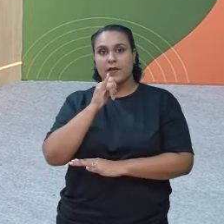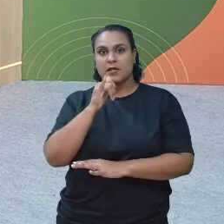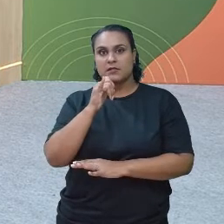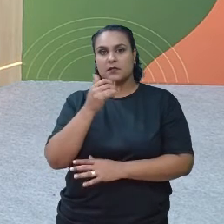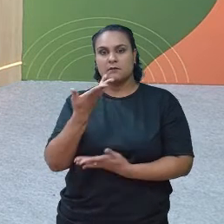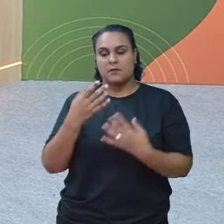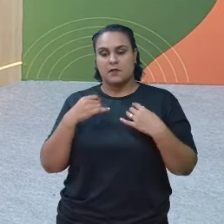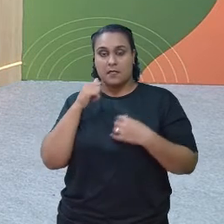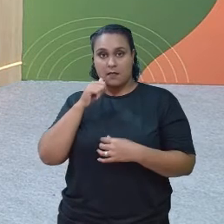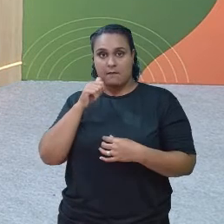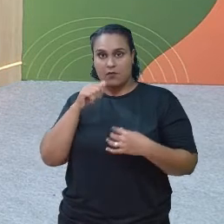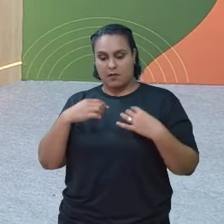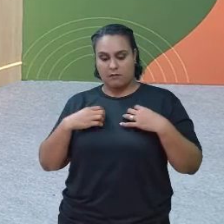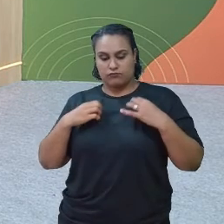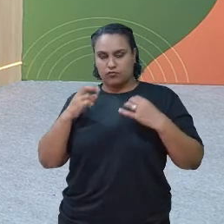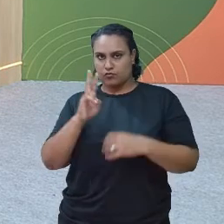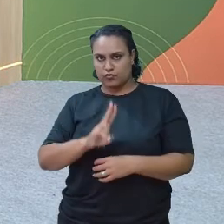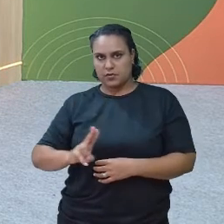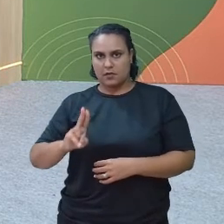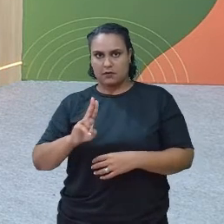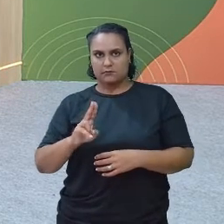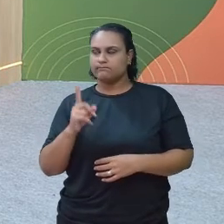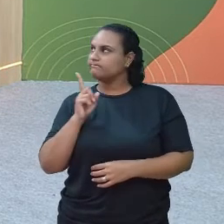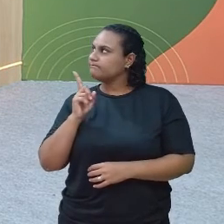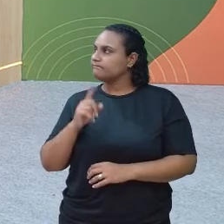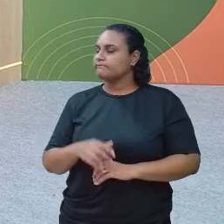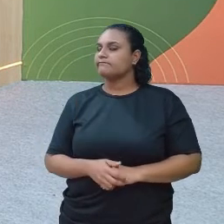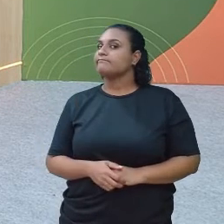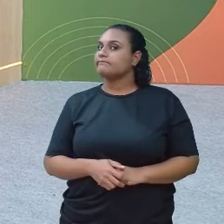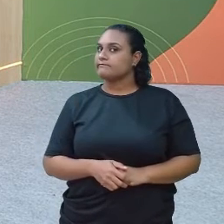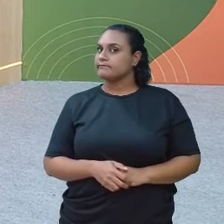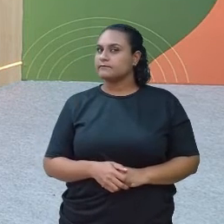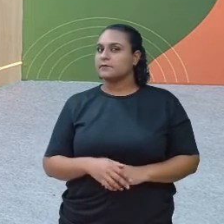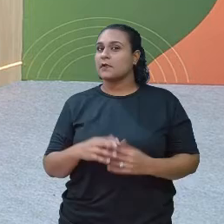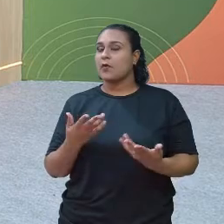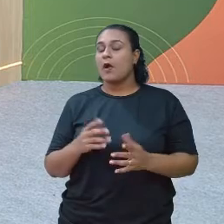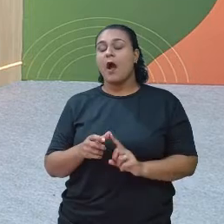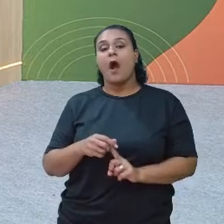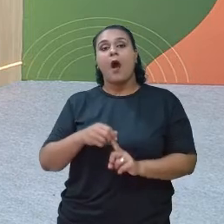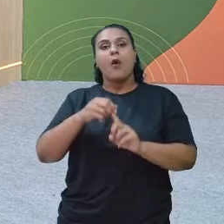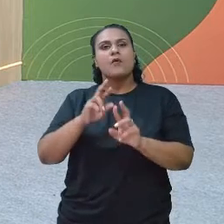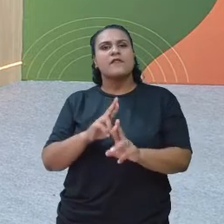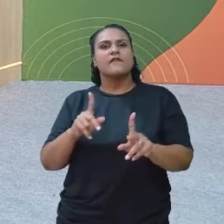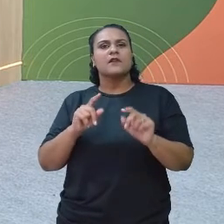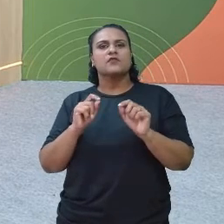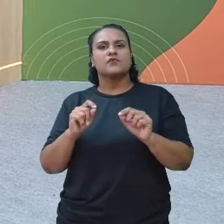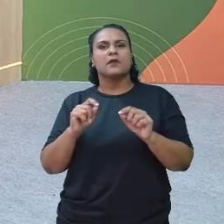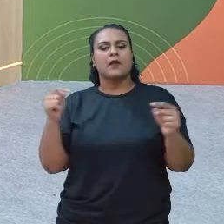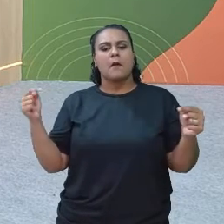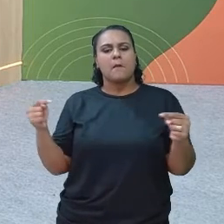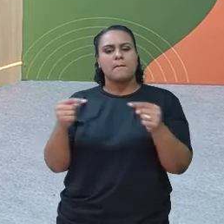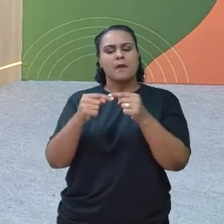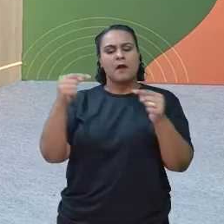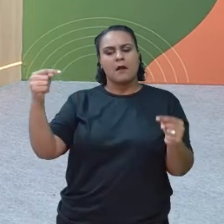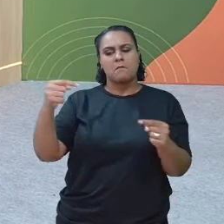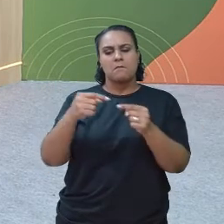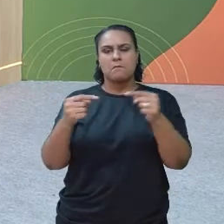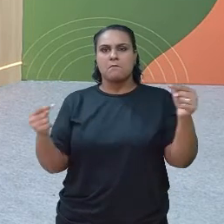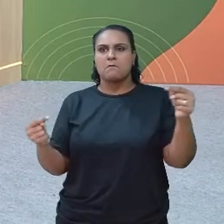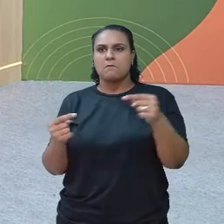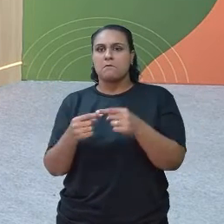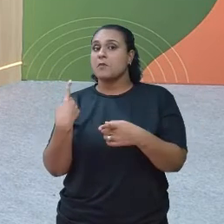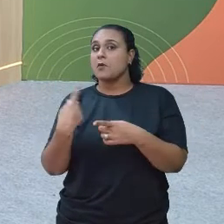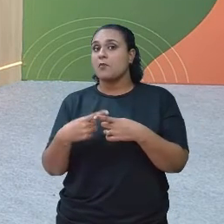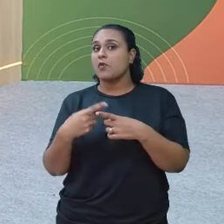se vestindo com alguma dessas 4 blusas. Observe que a única distinção que eu estou fazendo agora é ligar as setinhas. Você vai ver o porquê eu